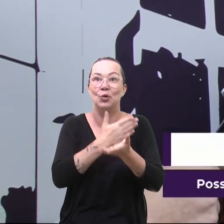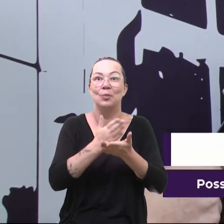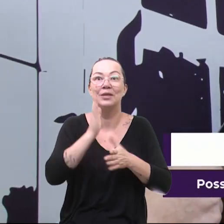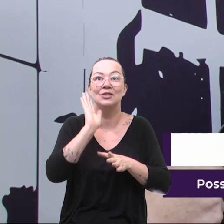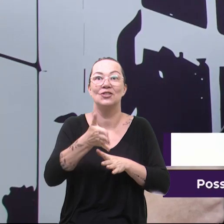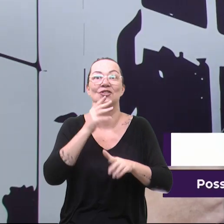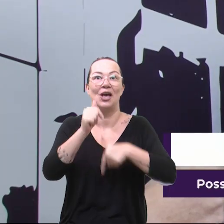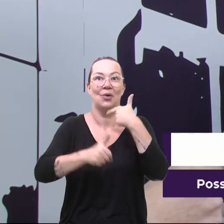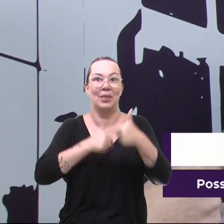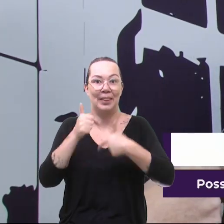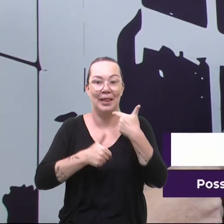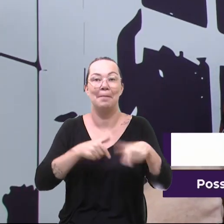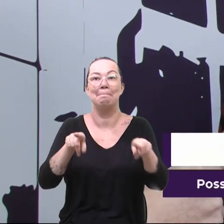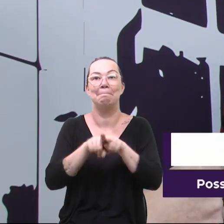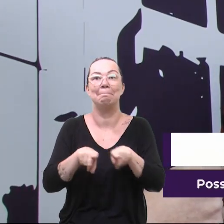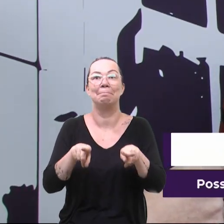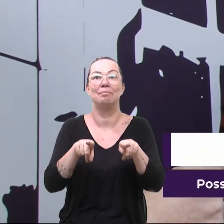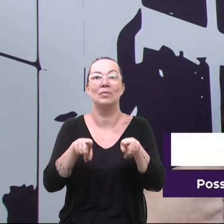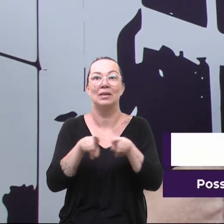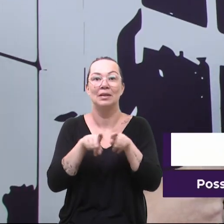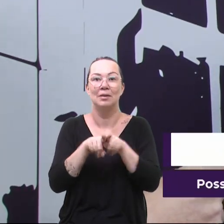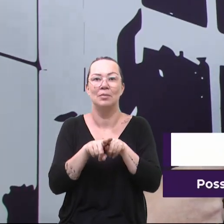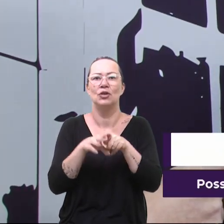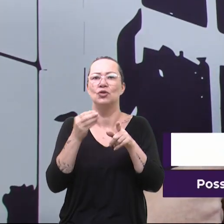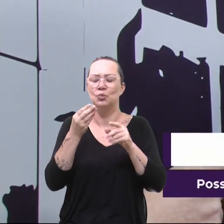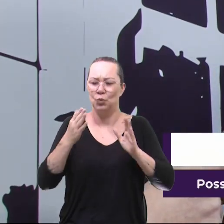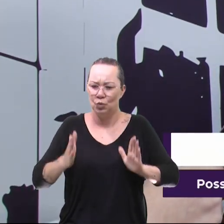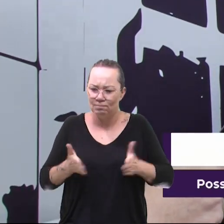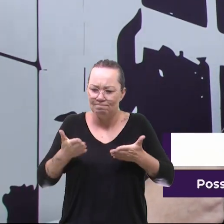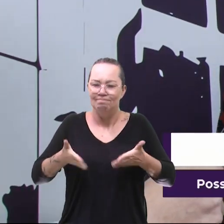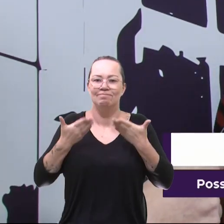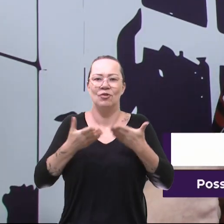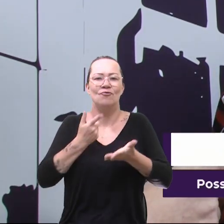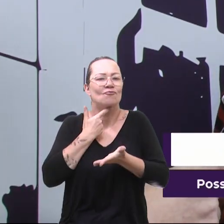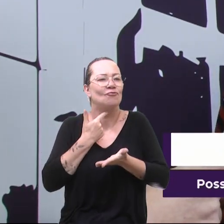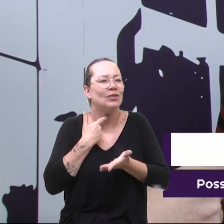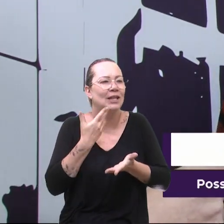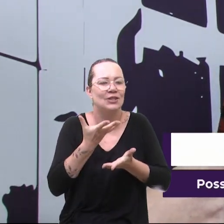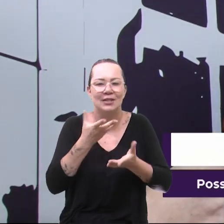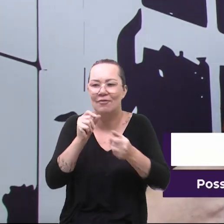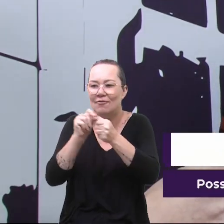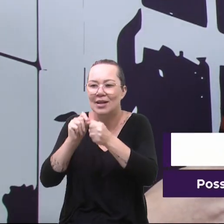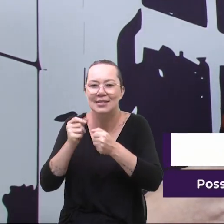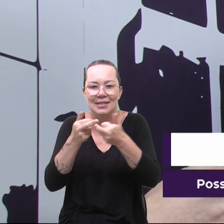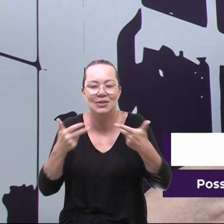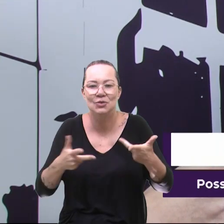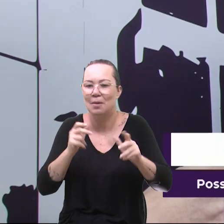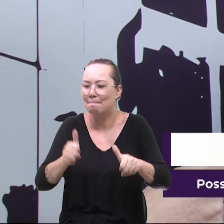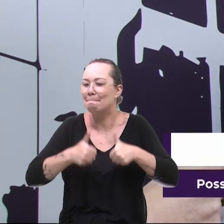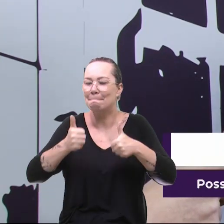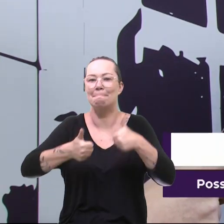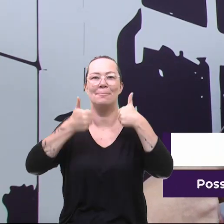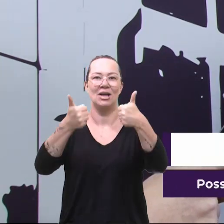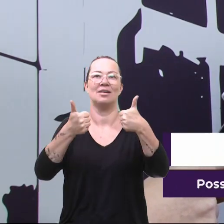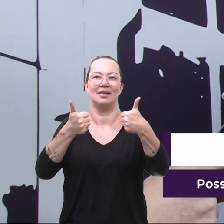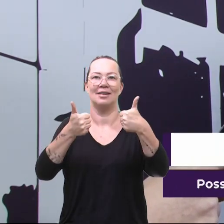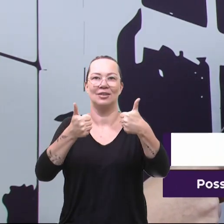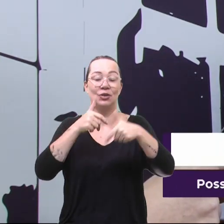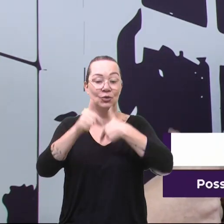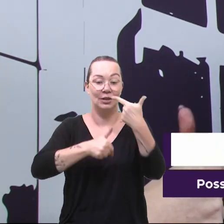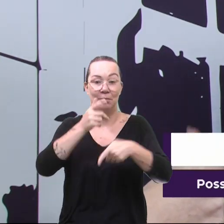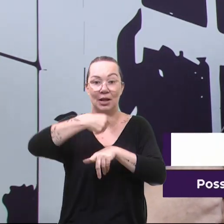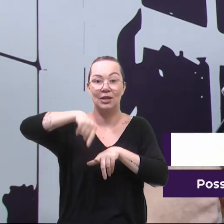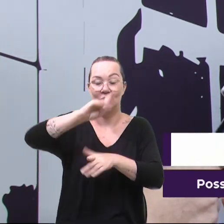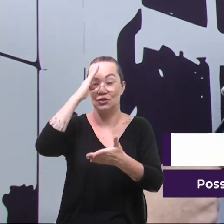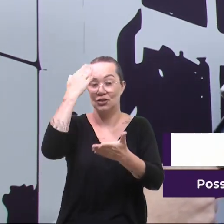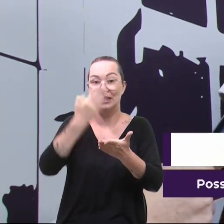muito trabalho, mas também, né, com essa questão de muito entusiasmo, muita vontade de fazer cada vez melhor, dentro de um trabalho que a gente